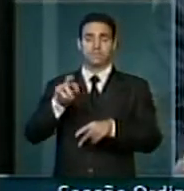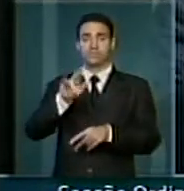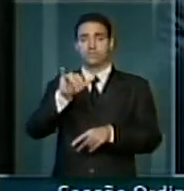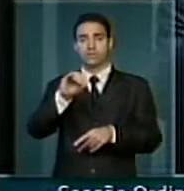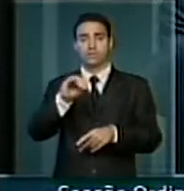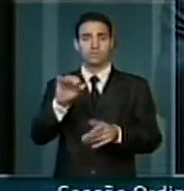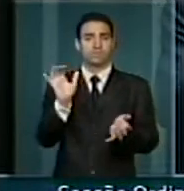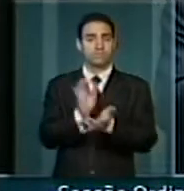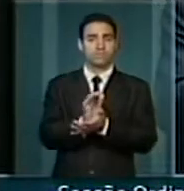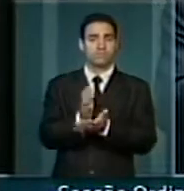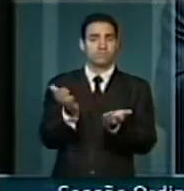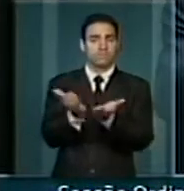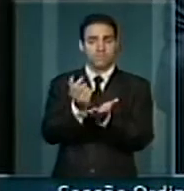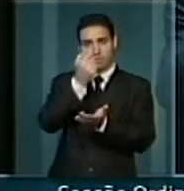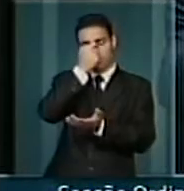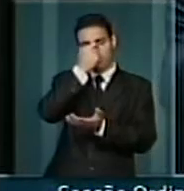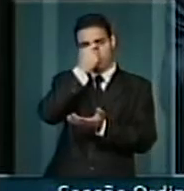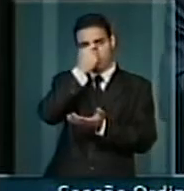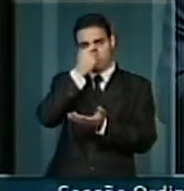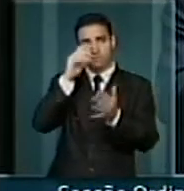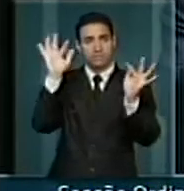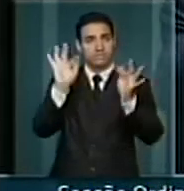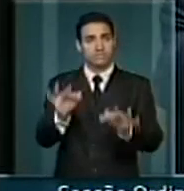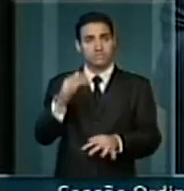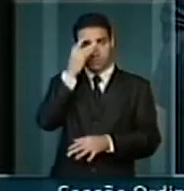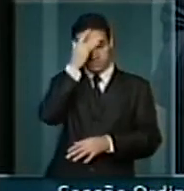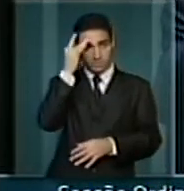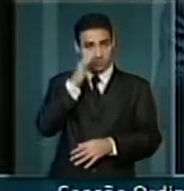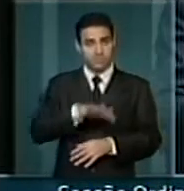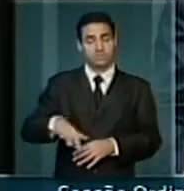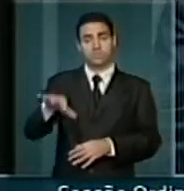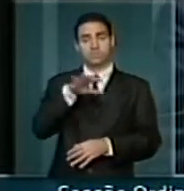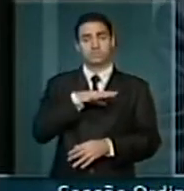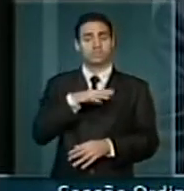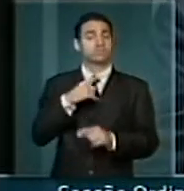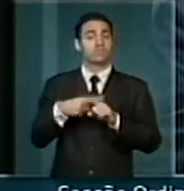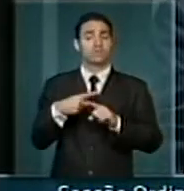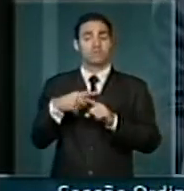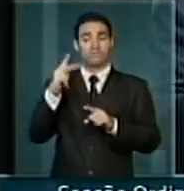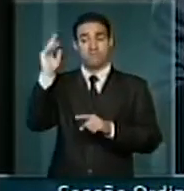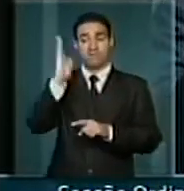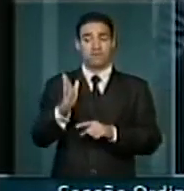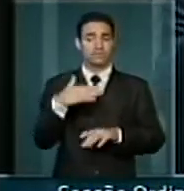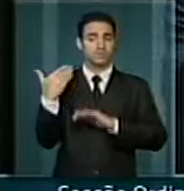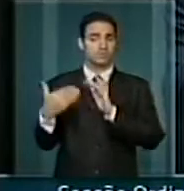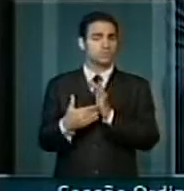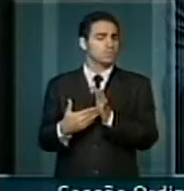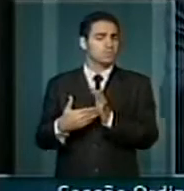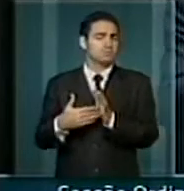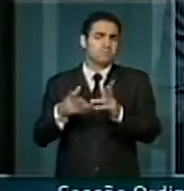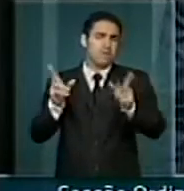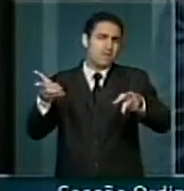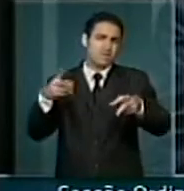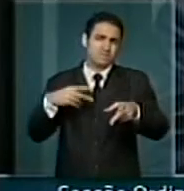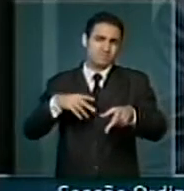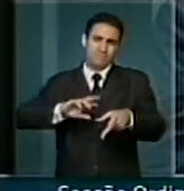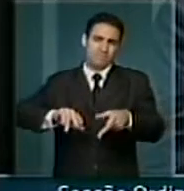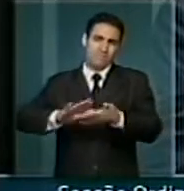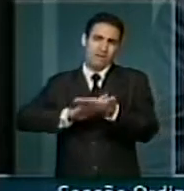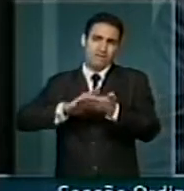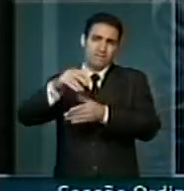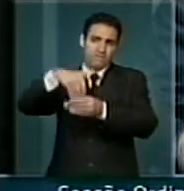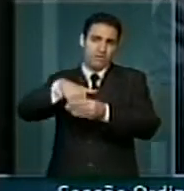evangélico e que honra aquelas pessoas que em todo o Brasil, mesmo não tendo sido seus eleitores,